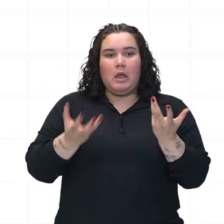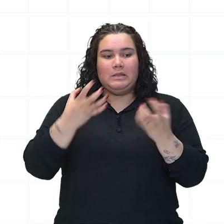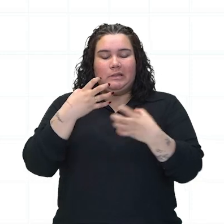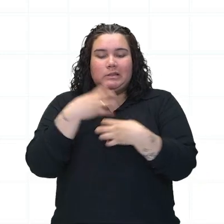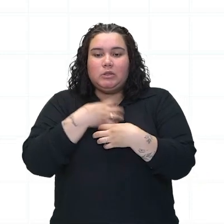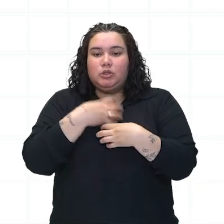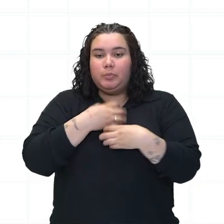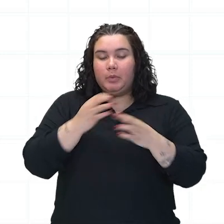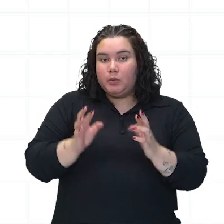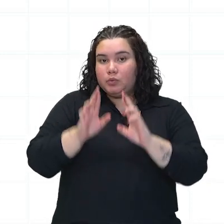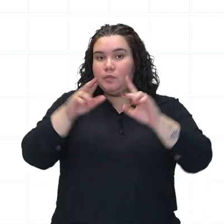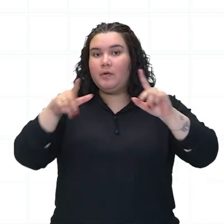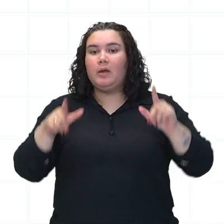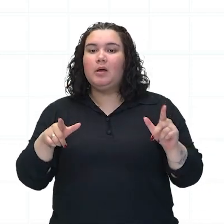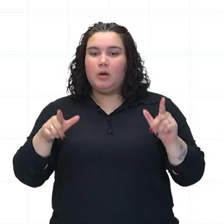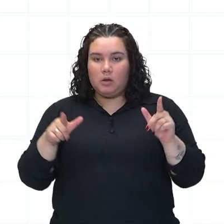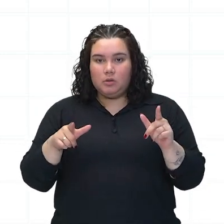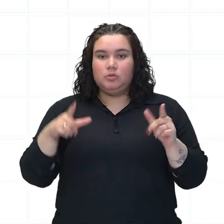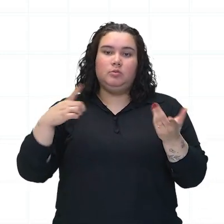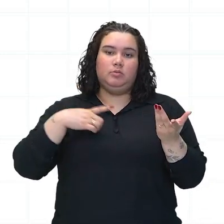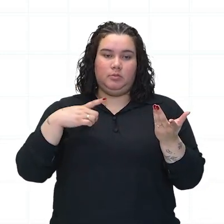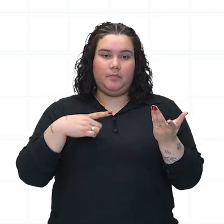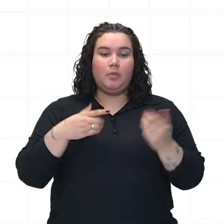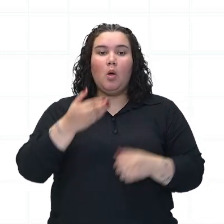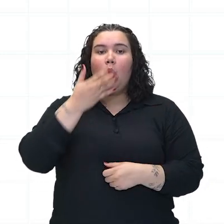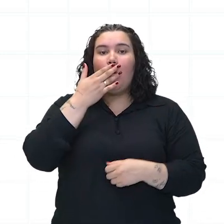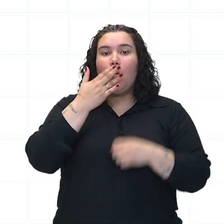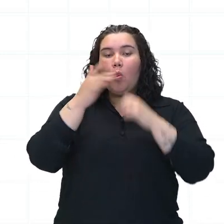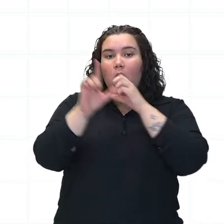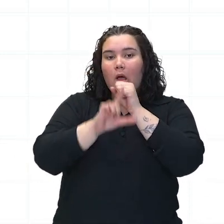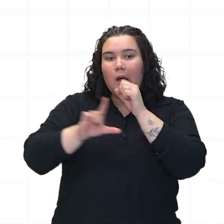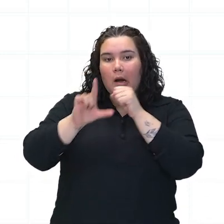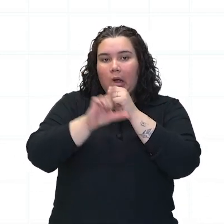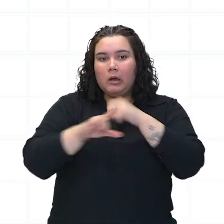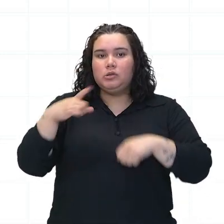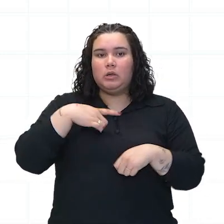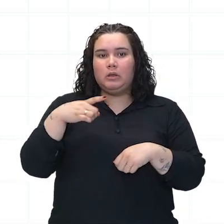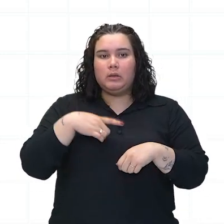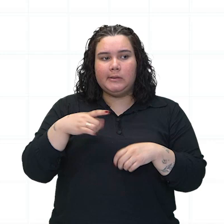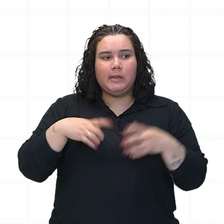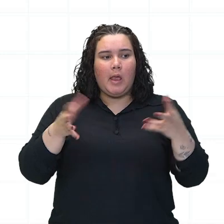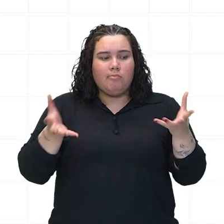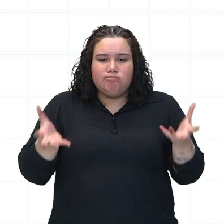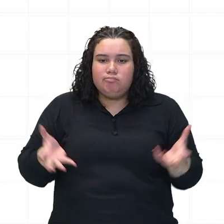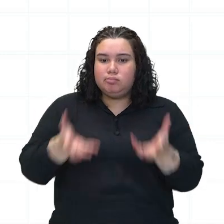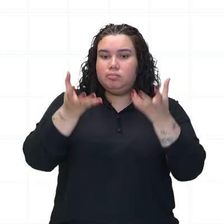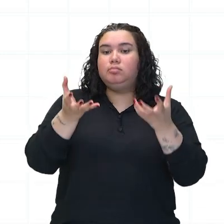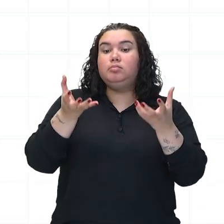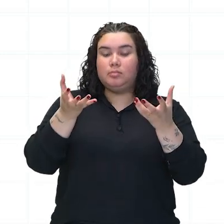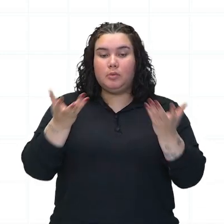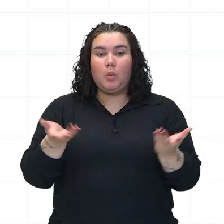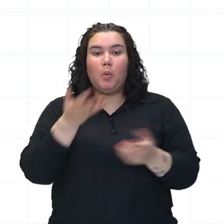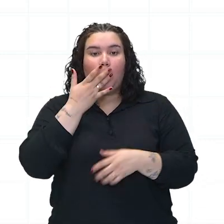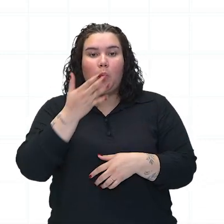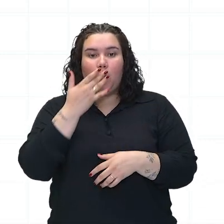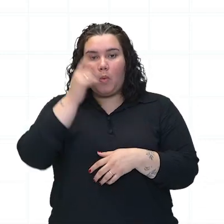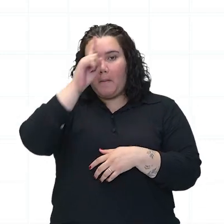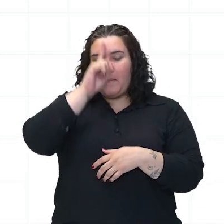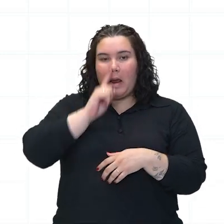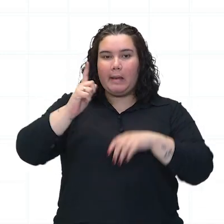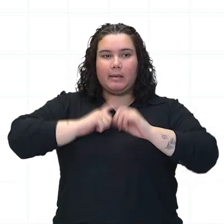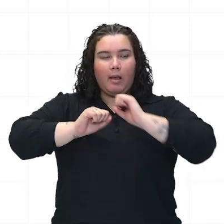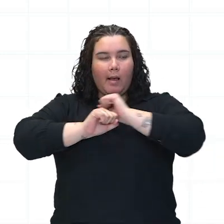excitação, estimula. O laranja, que é aquela coisa vibrante, energética, o amarelo que traz o